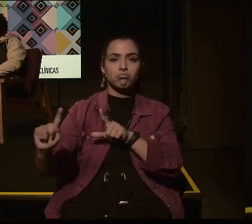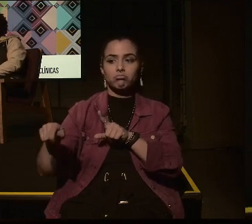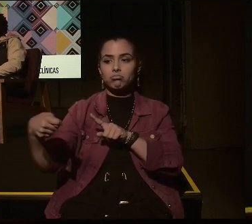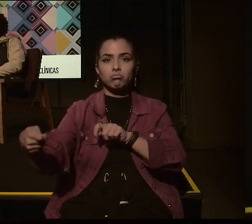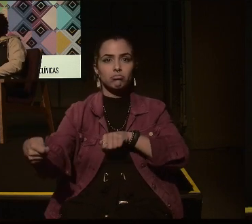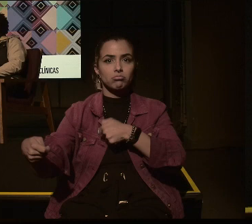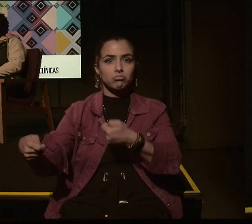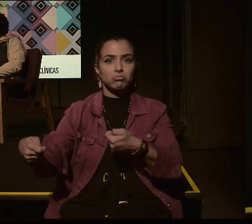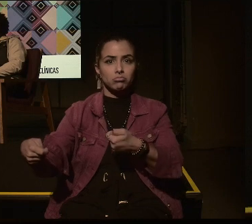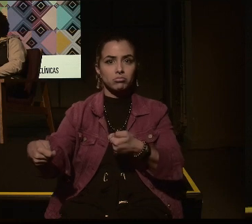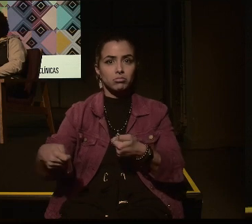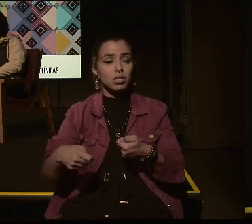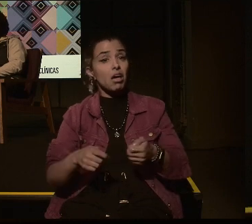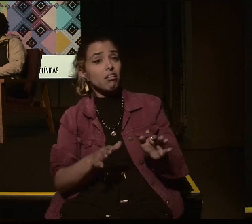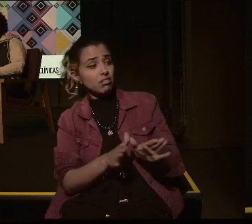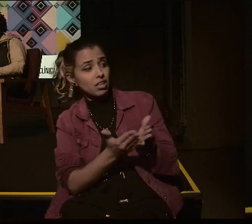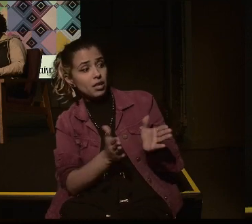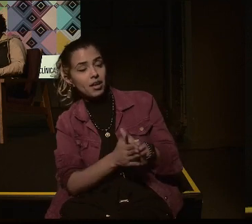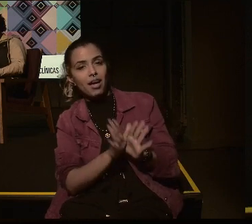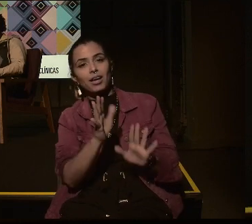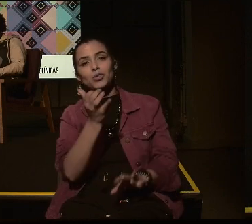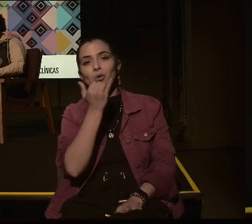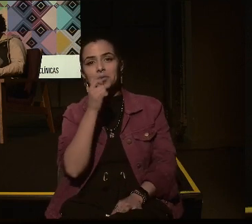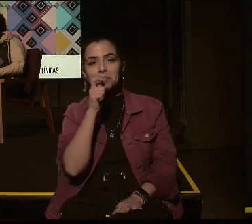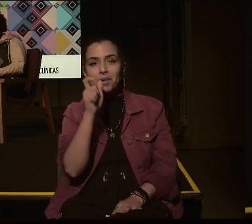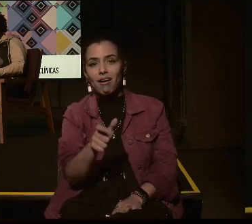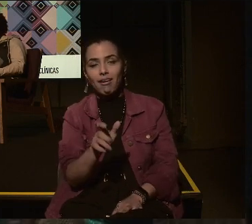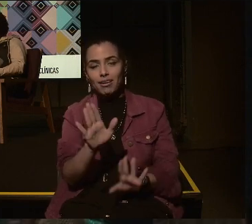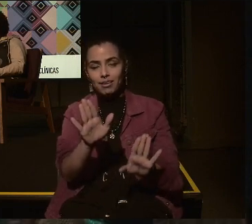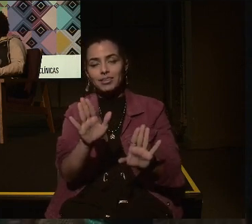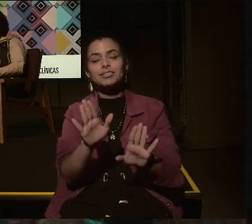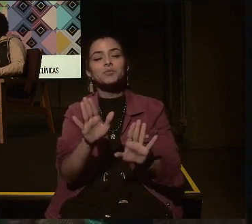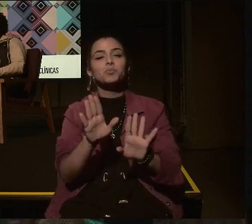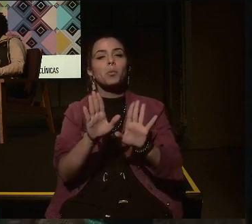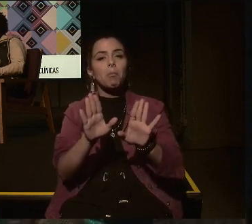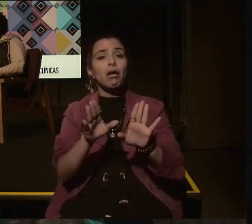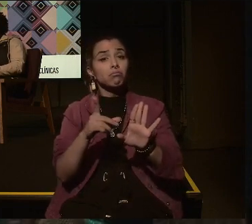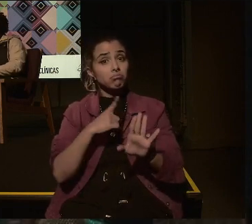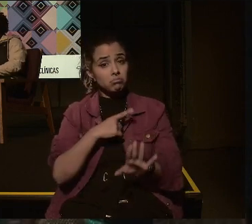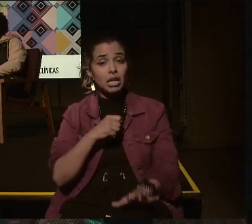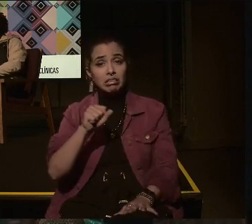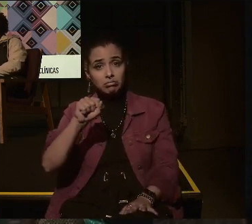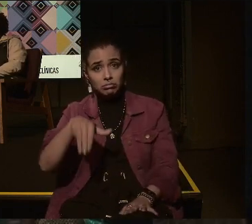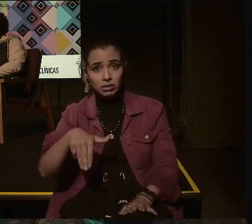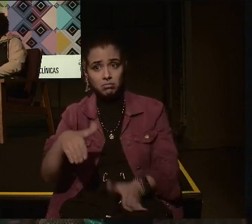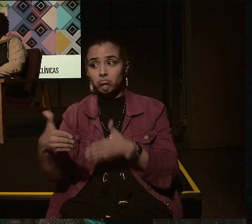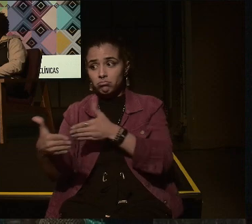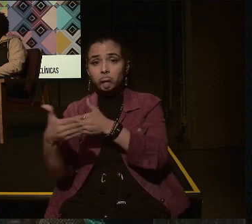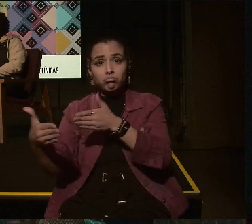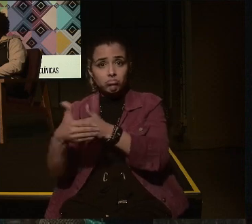Tem pobre pra caralho. Tem pobre pra caramba, desculpa. Tem pobre, tem rico, tem diferenças.